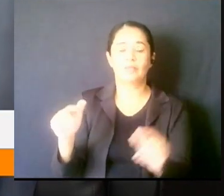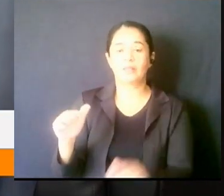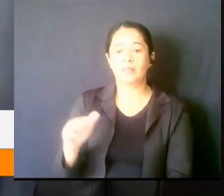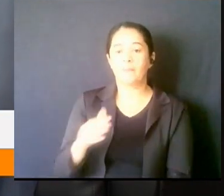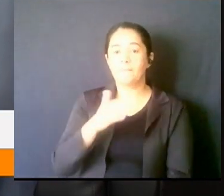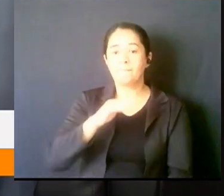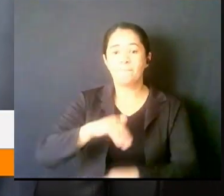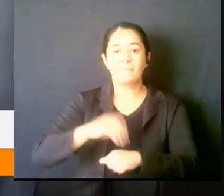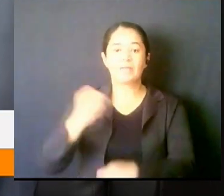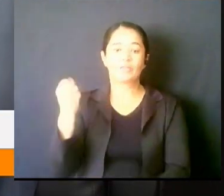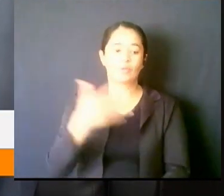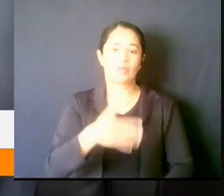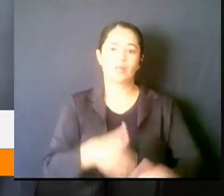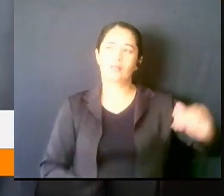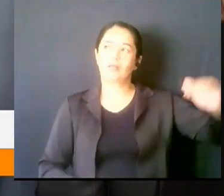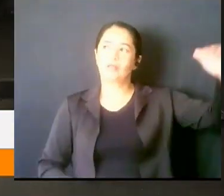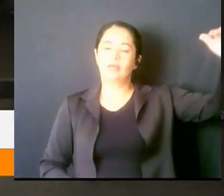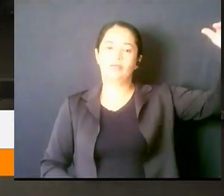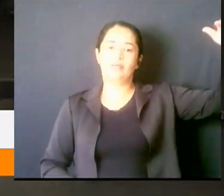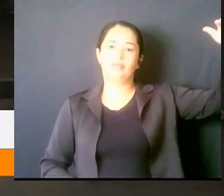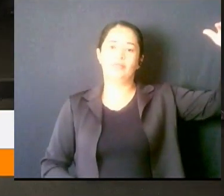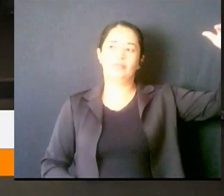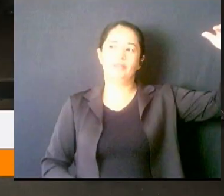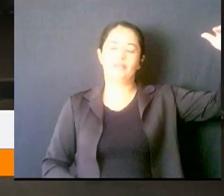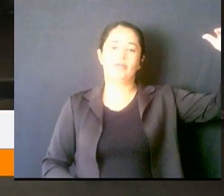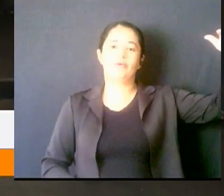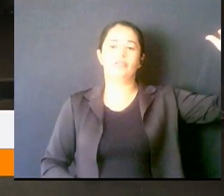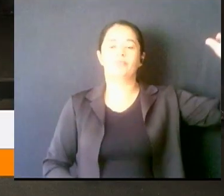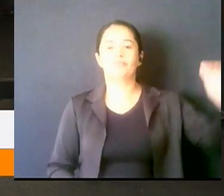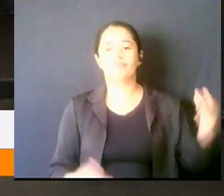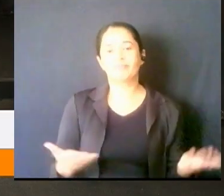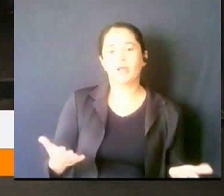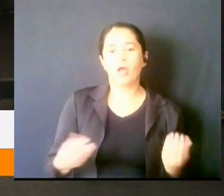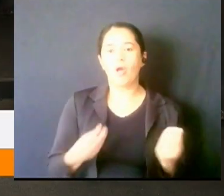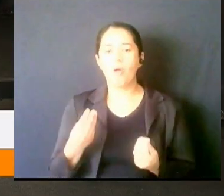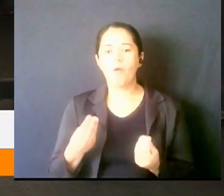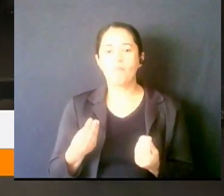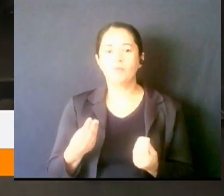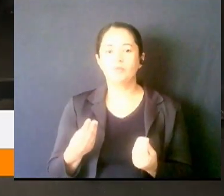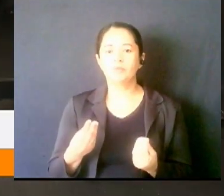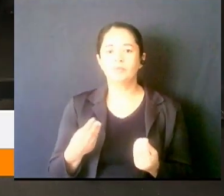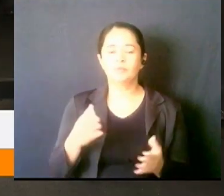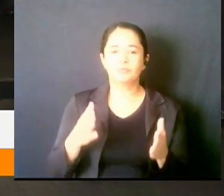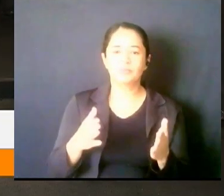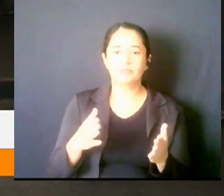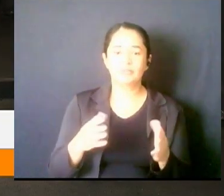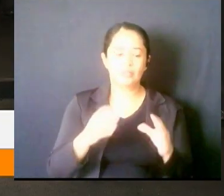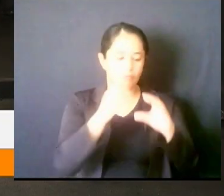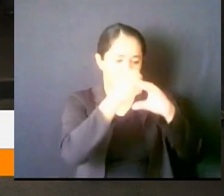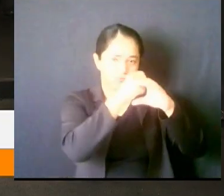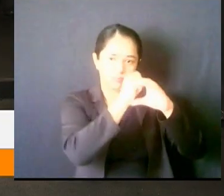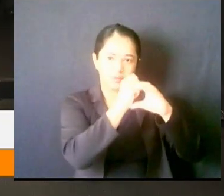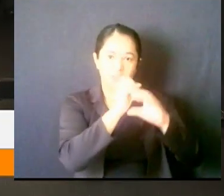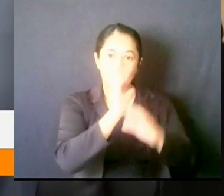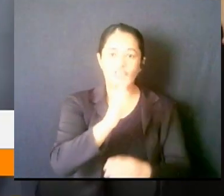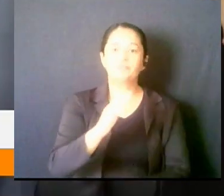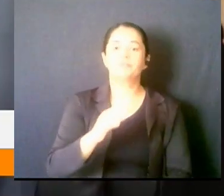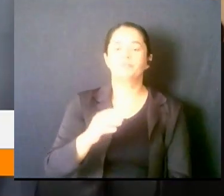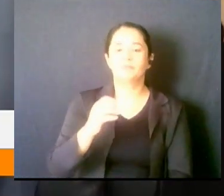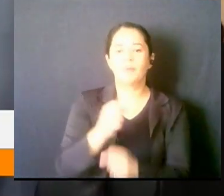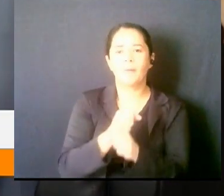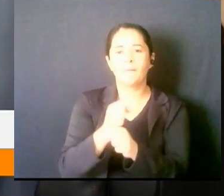Uma avaliação que a gente fez no 20 anos de ambulatório, o ambulatório tem 40 anos, mais ou menos, de vida.